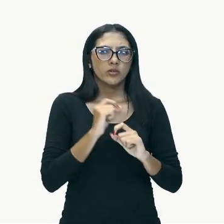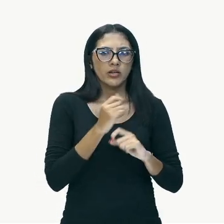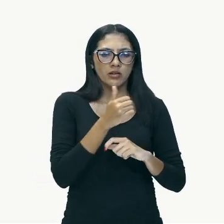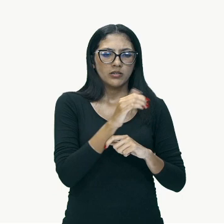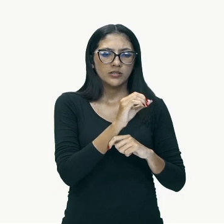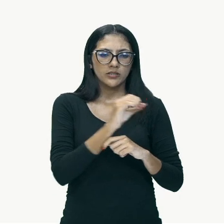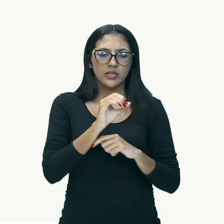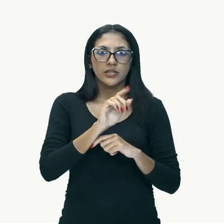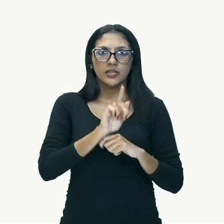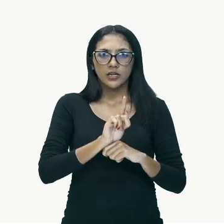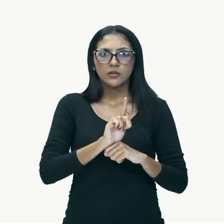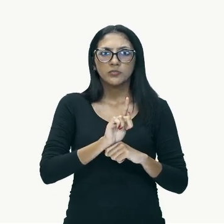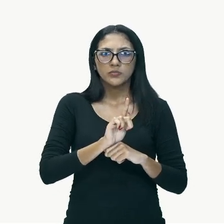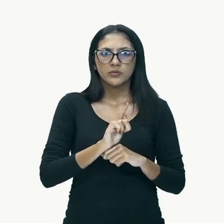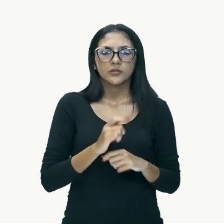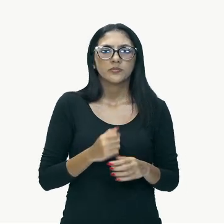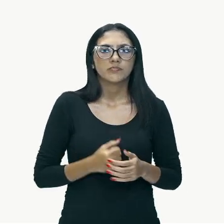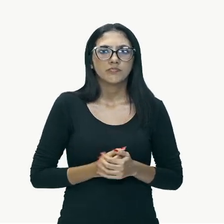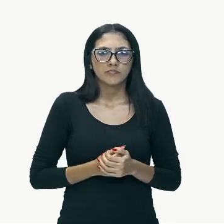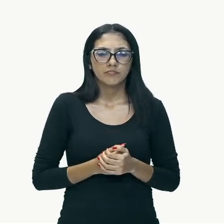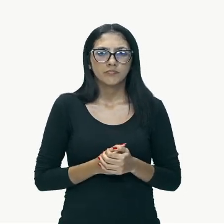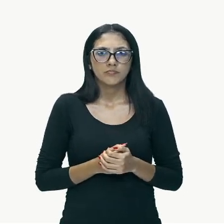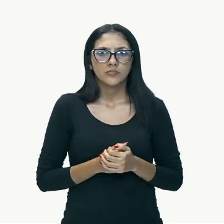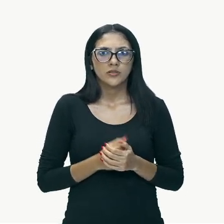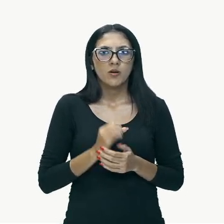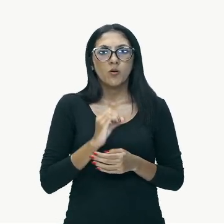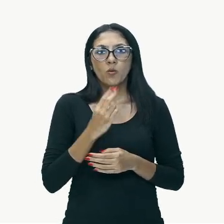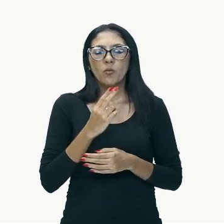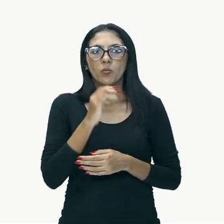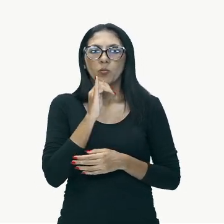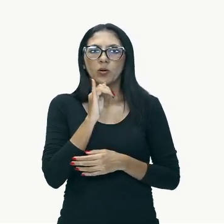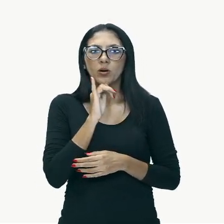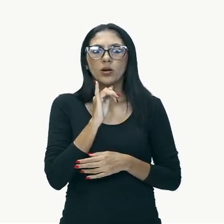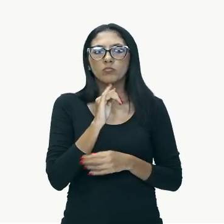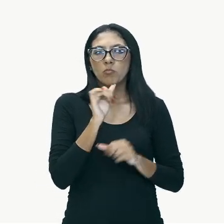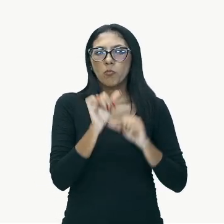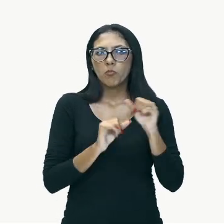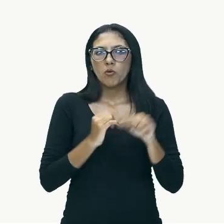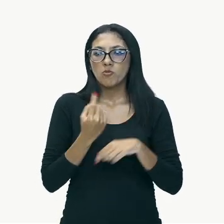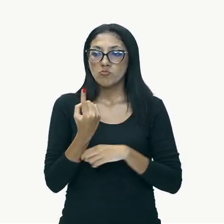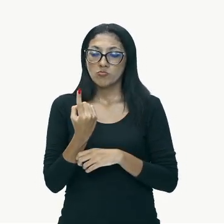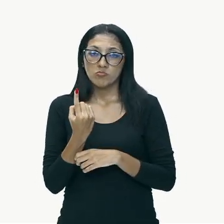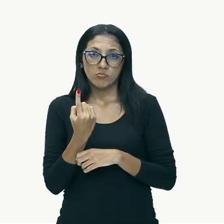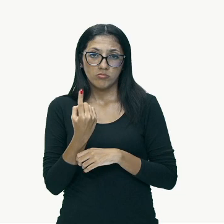Isso para 1 mol. Mas quando eu tenho uma molécula